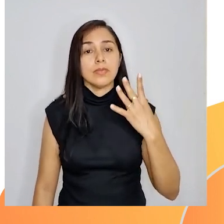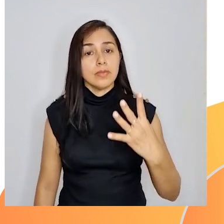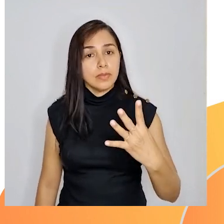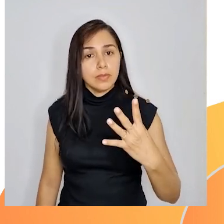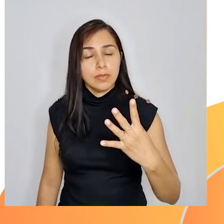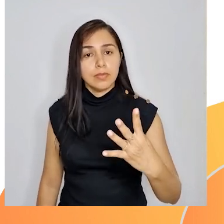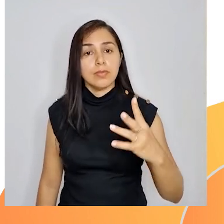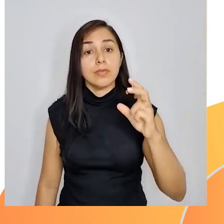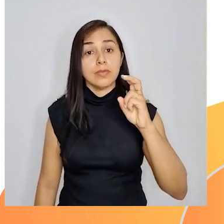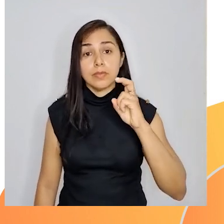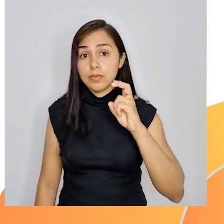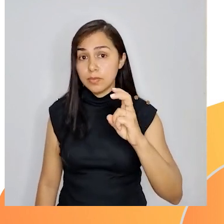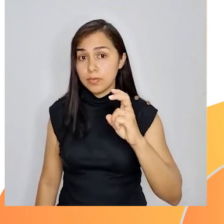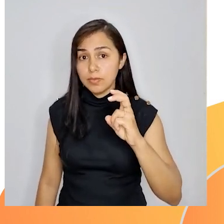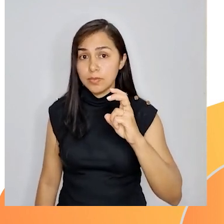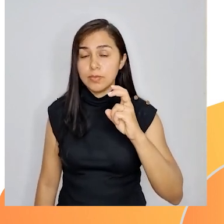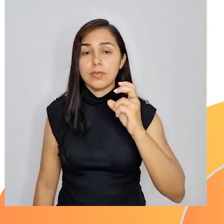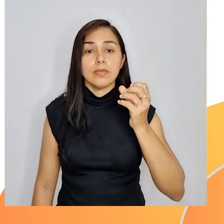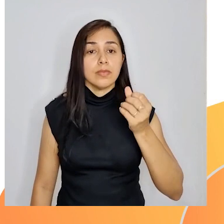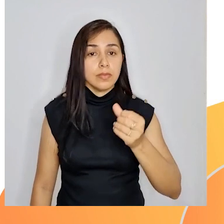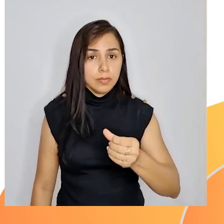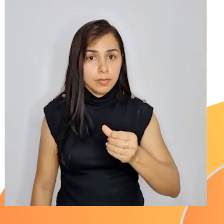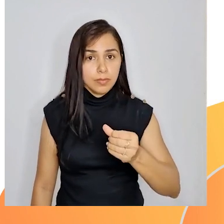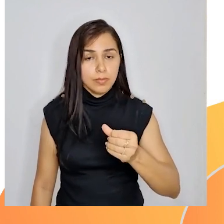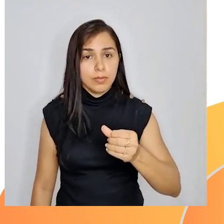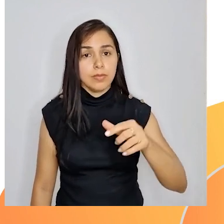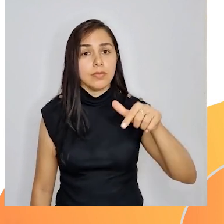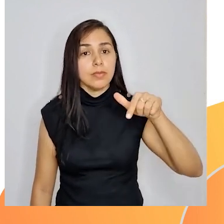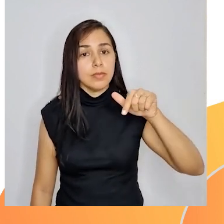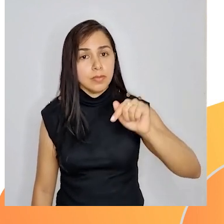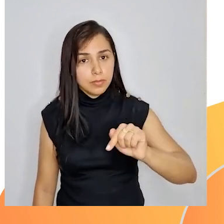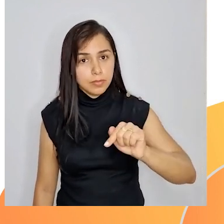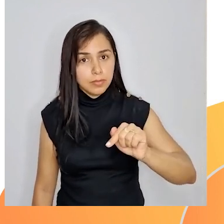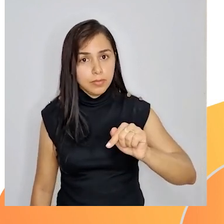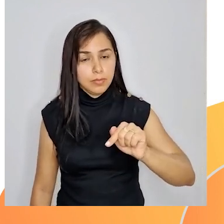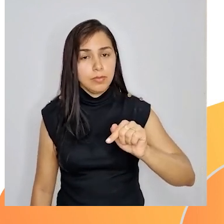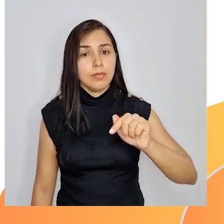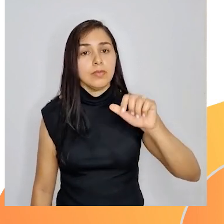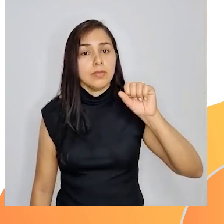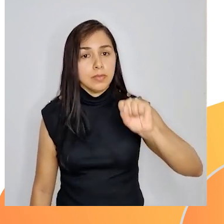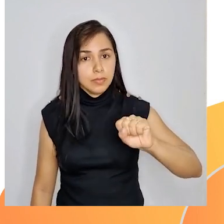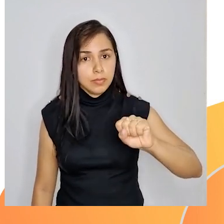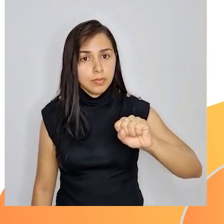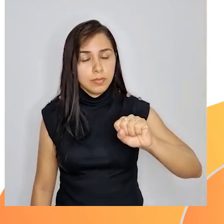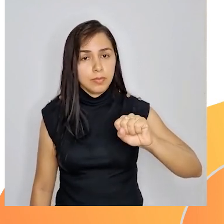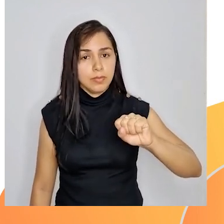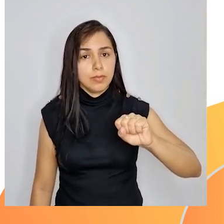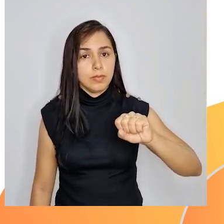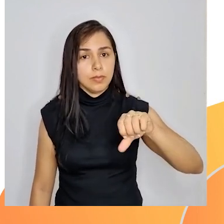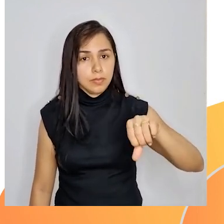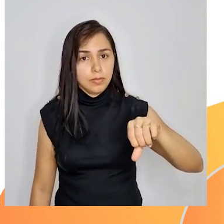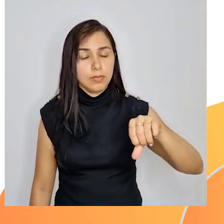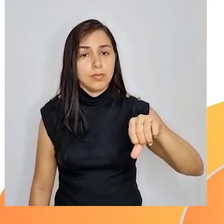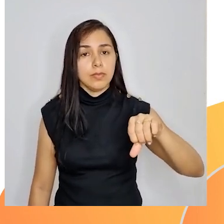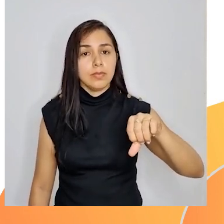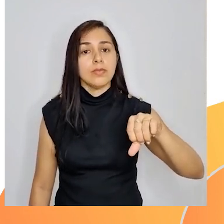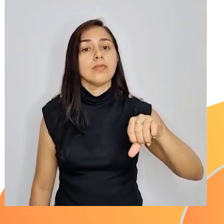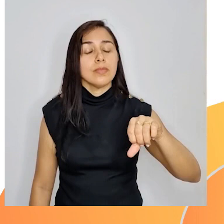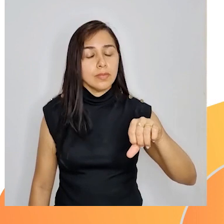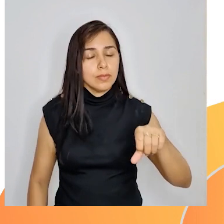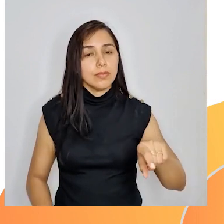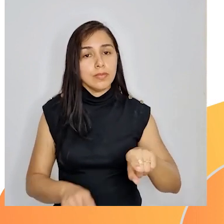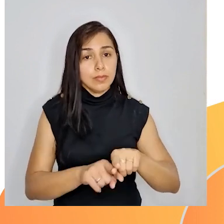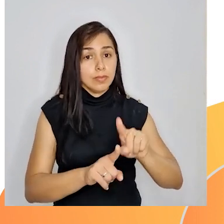quatro cinco seis sete oito nove aqui